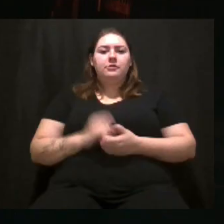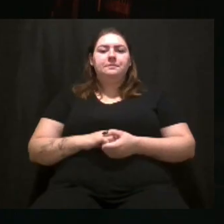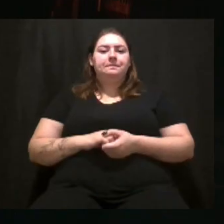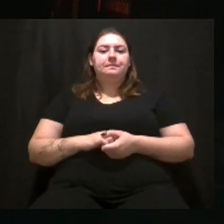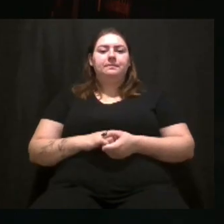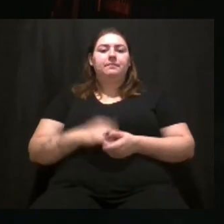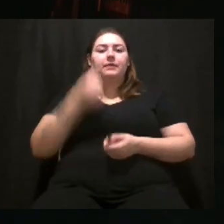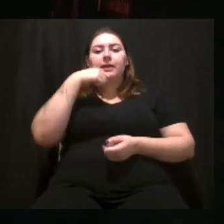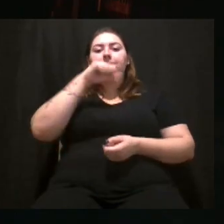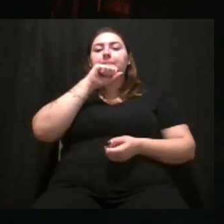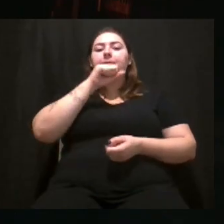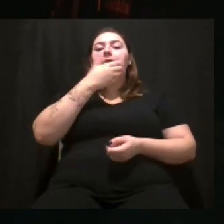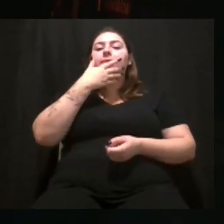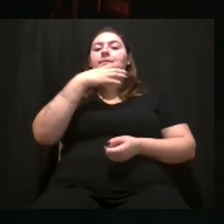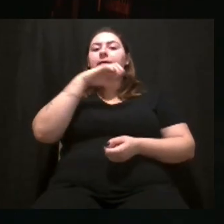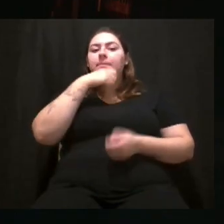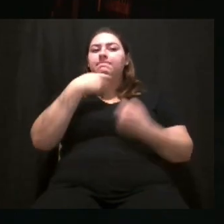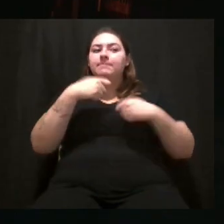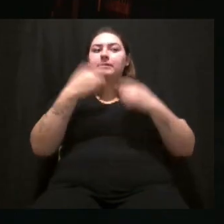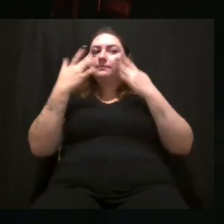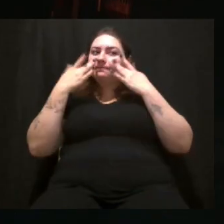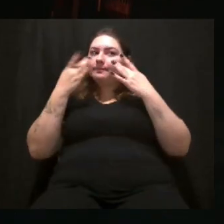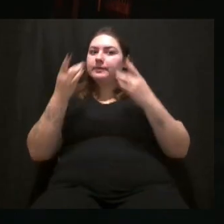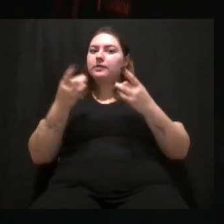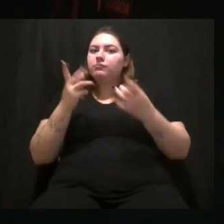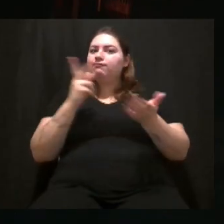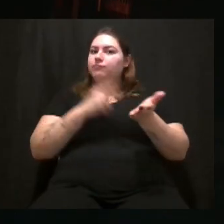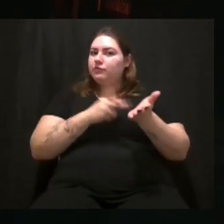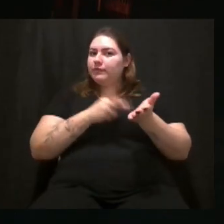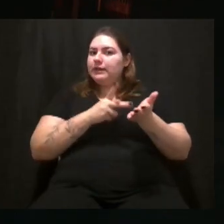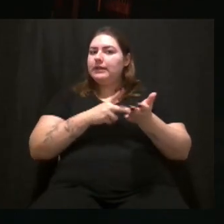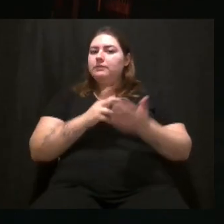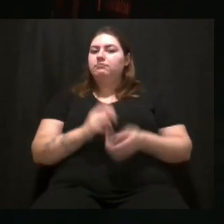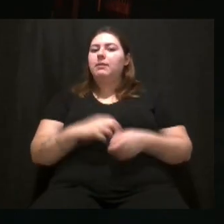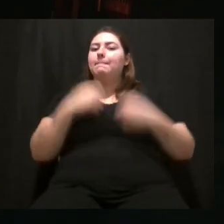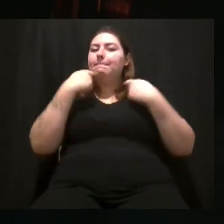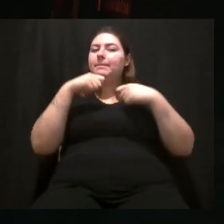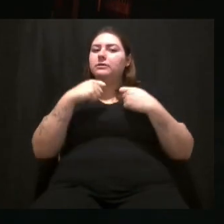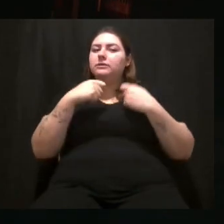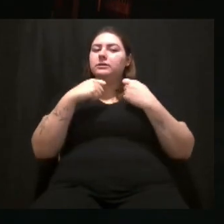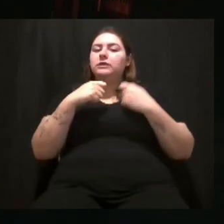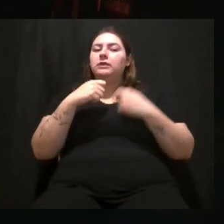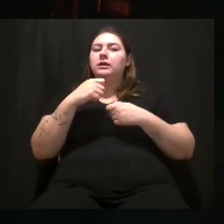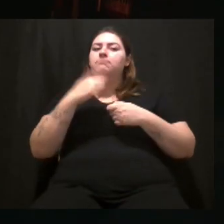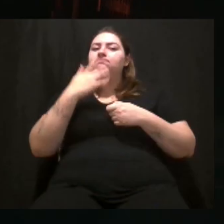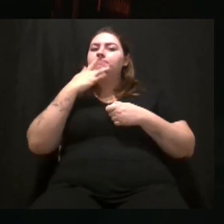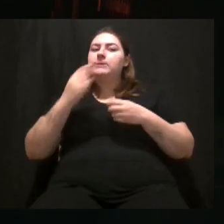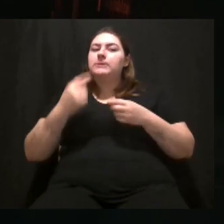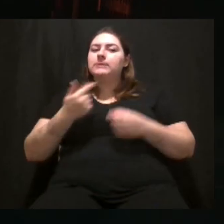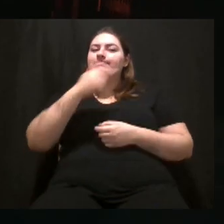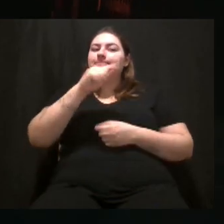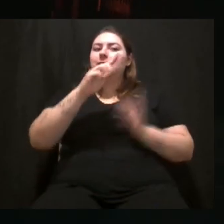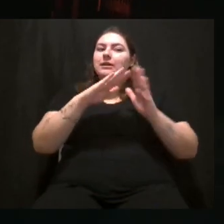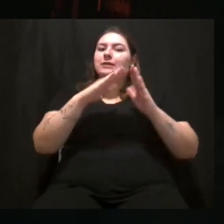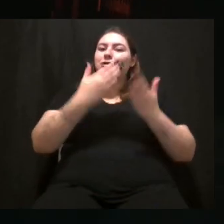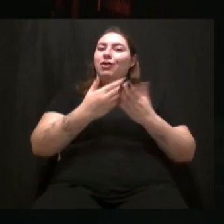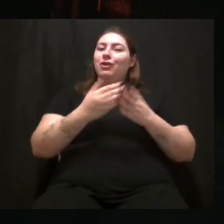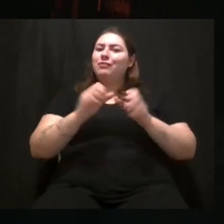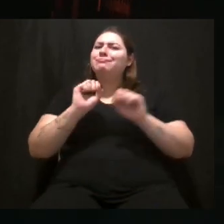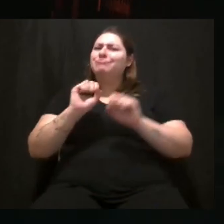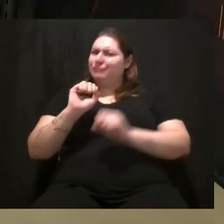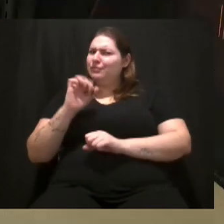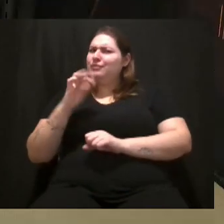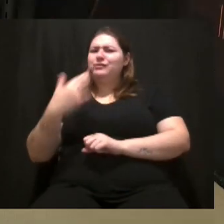se atentar, né, porque a gente realmente, se você precisa entregar a criança para a escola, isso pode acontecer. Sim, mas